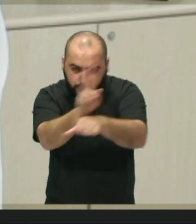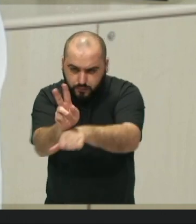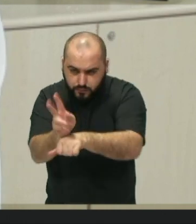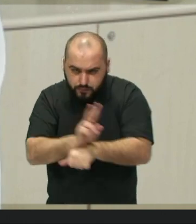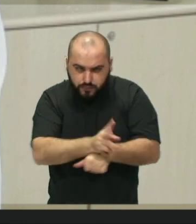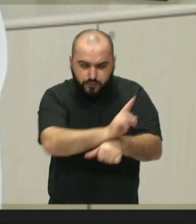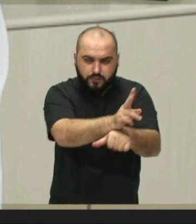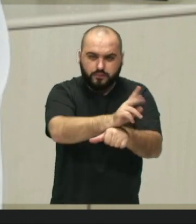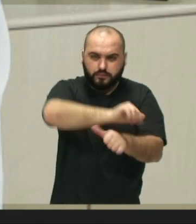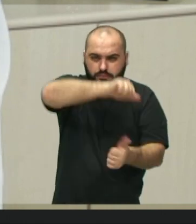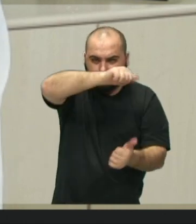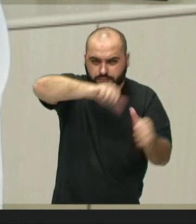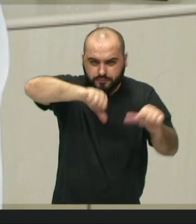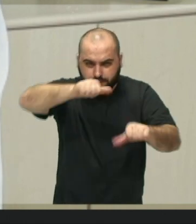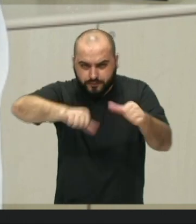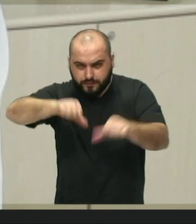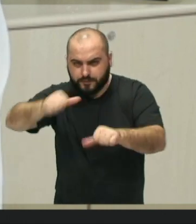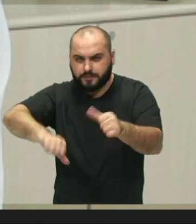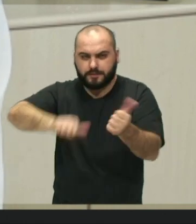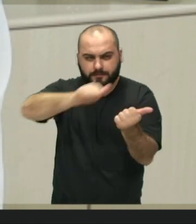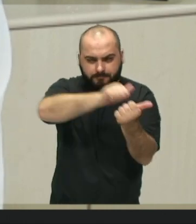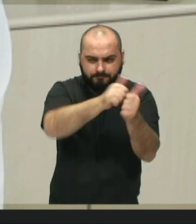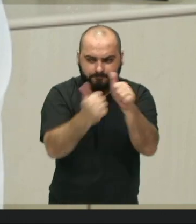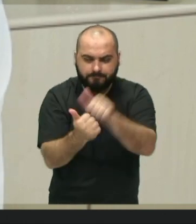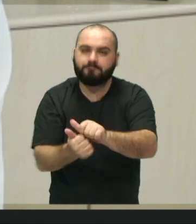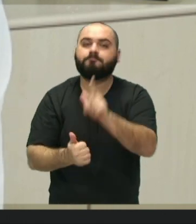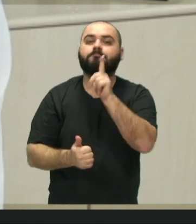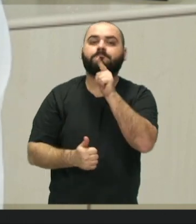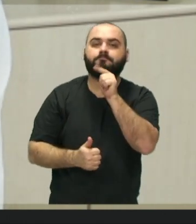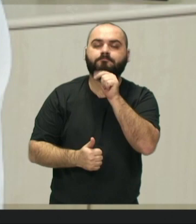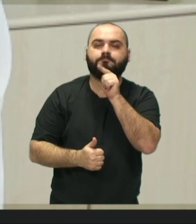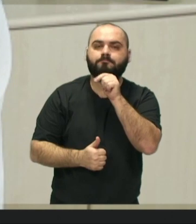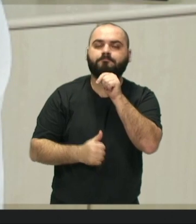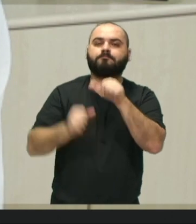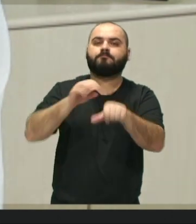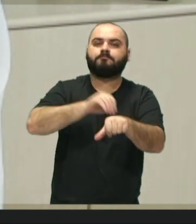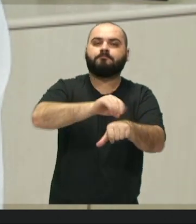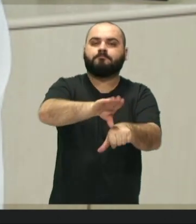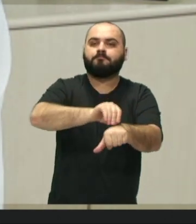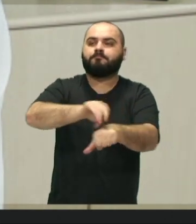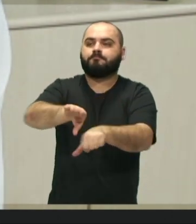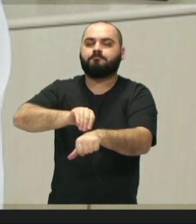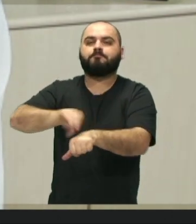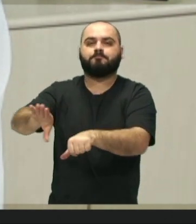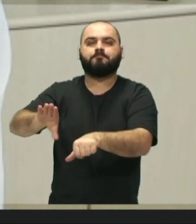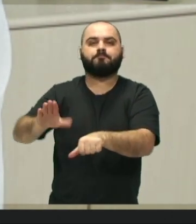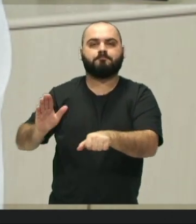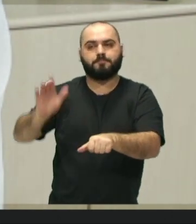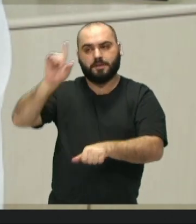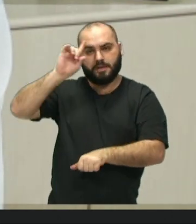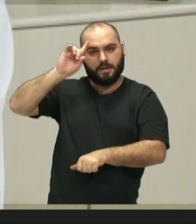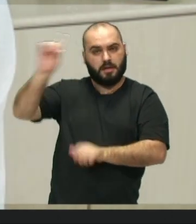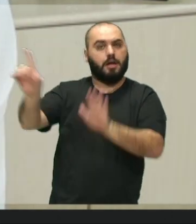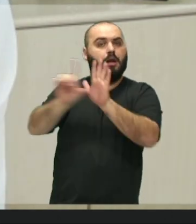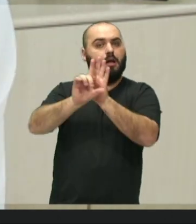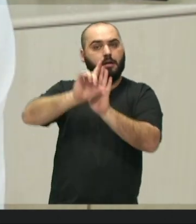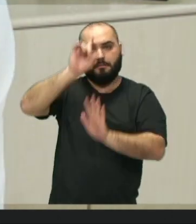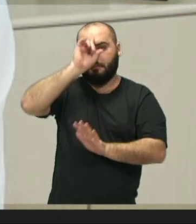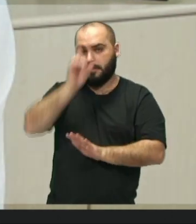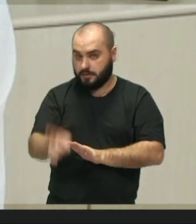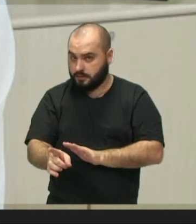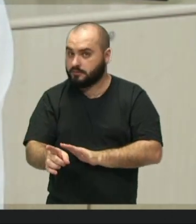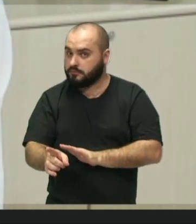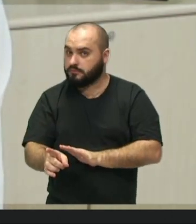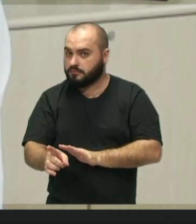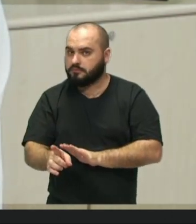de adequação, para que essa água fosse servida dentro dos padrões do que exige a legislação, ou seja, apesar de ter